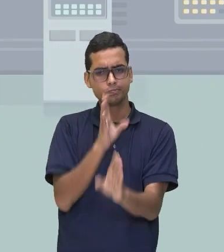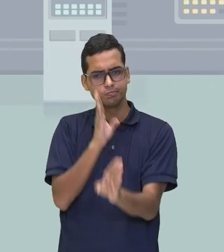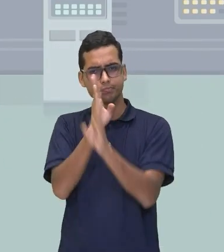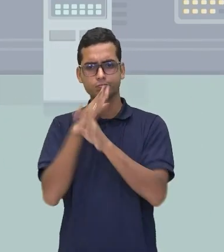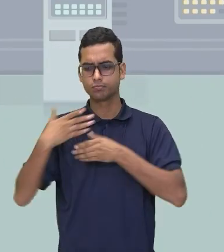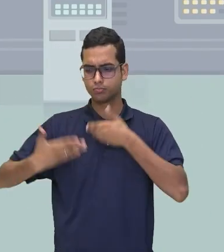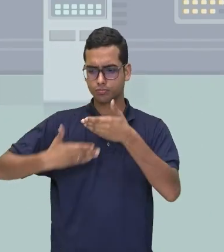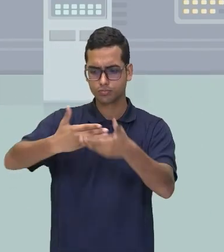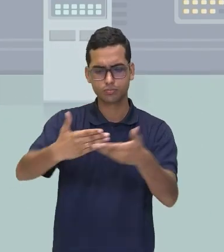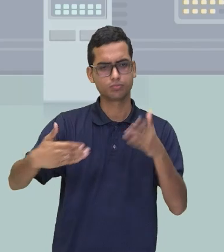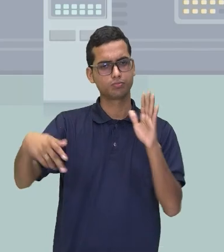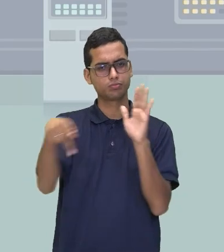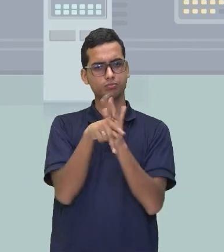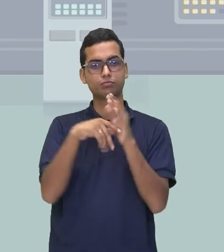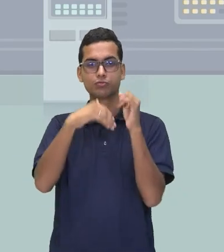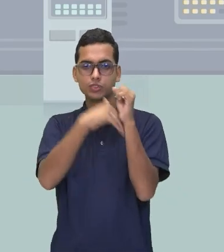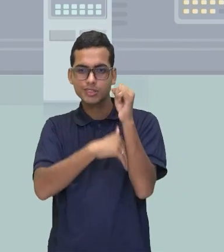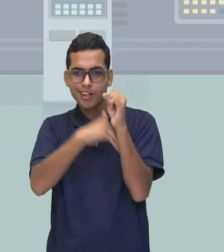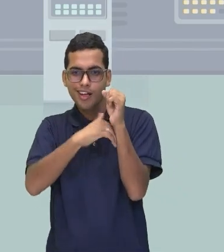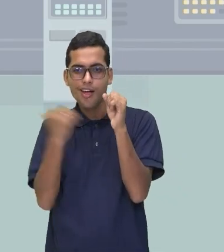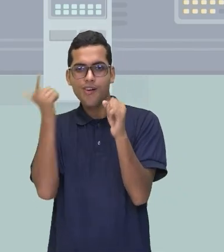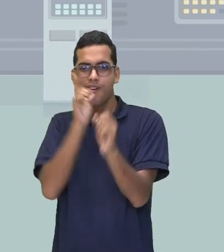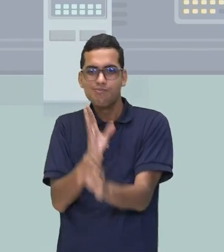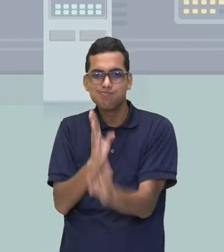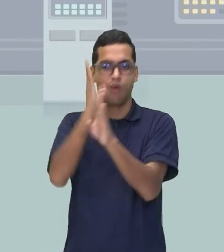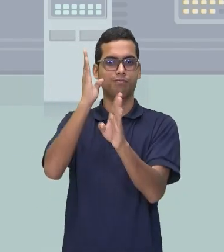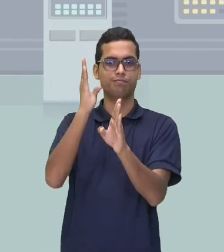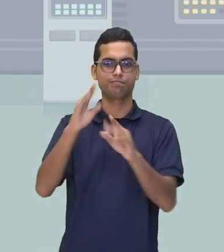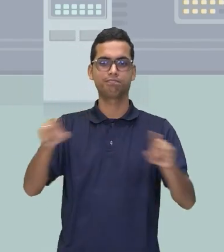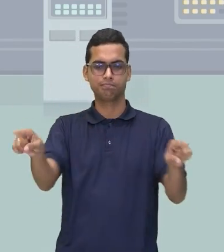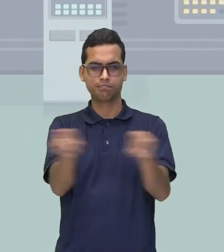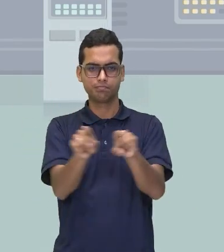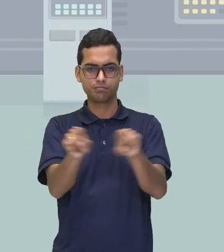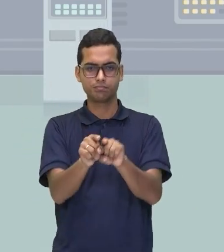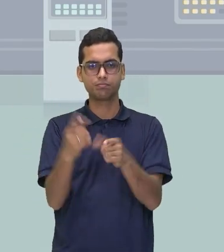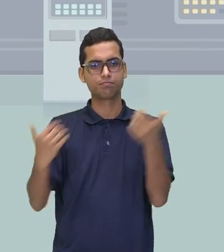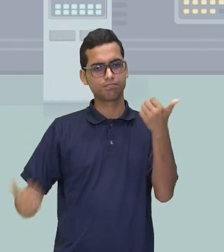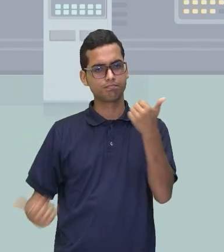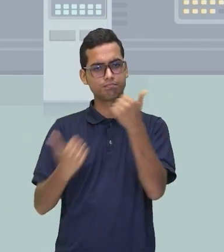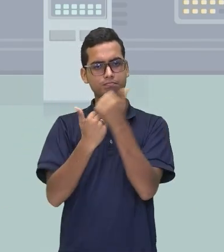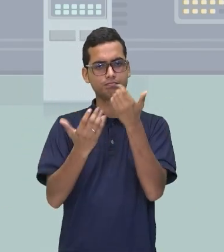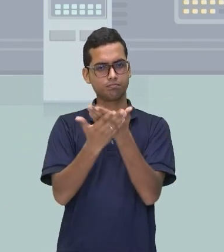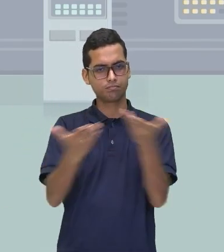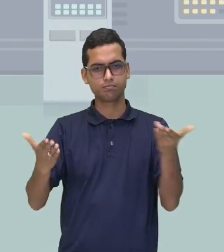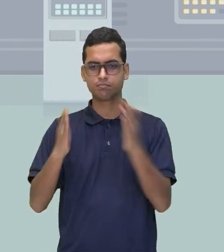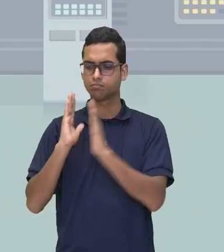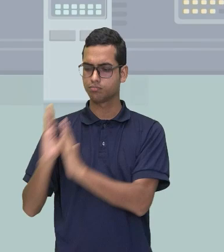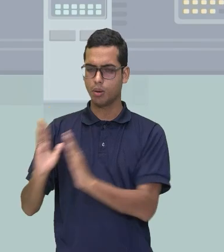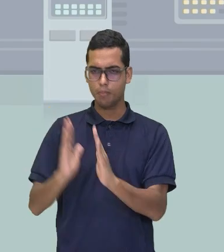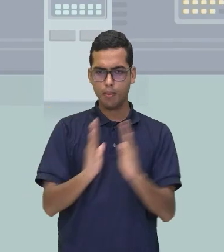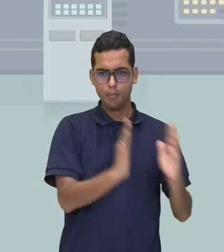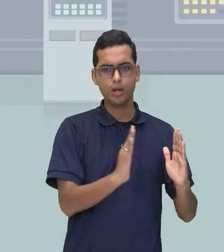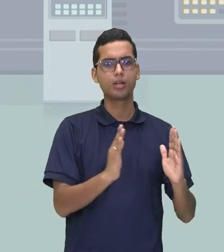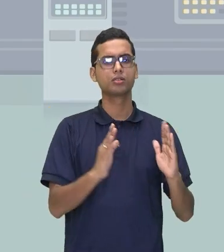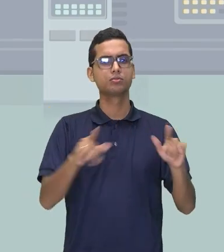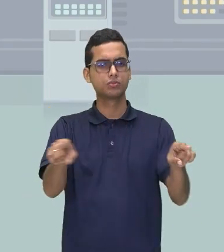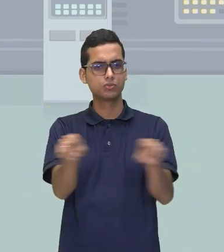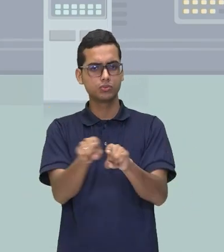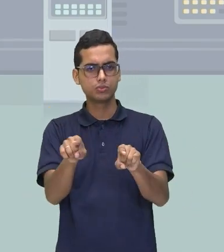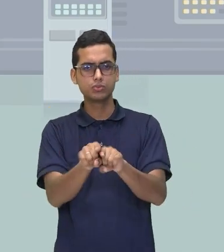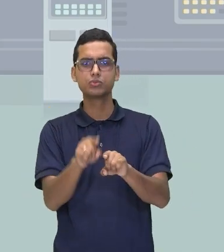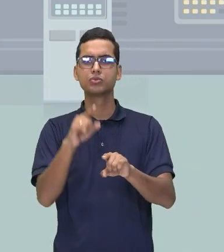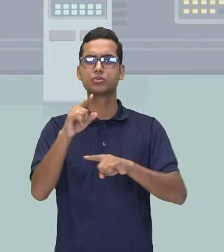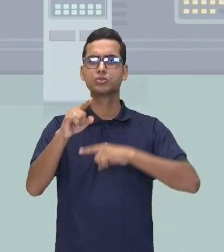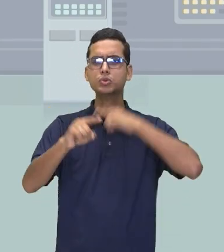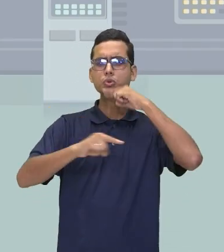seus mistérios. Eu estou aqui para apoiá-los em cada etapa, responder a